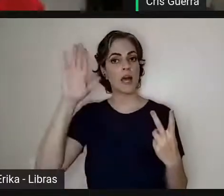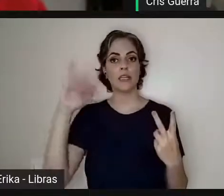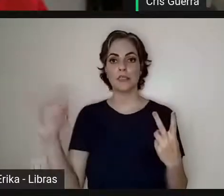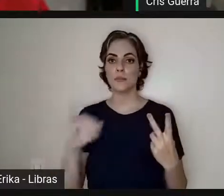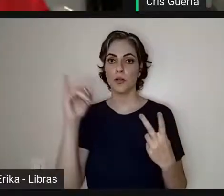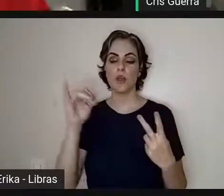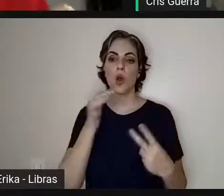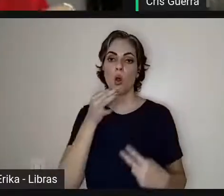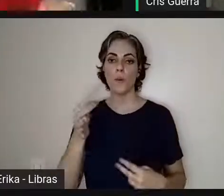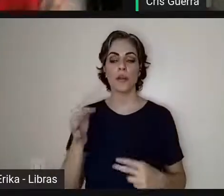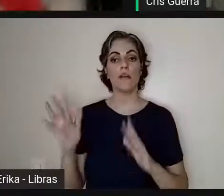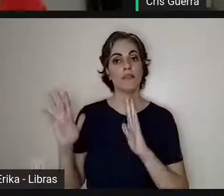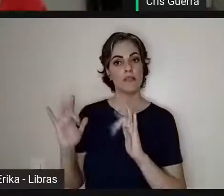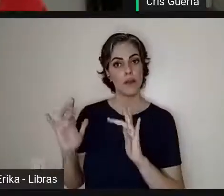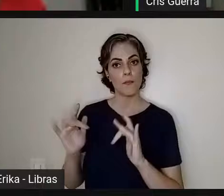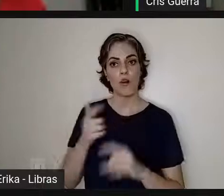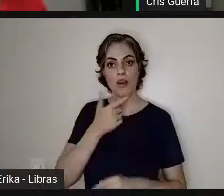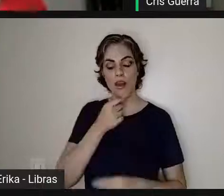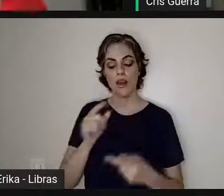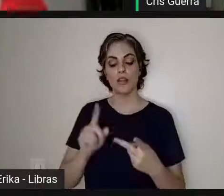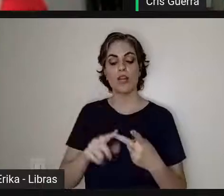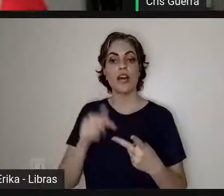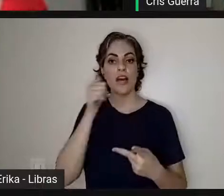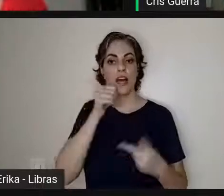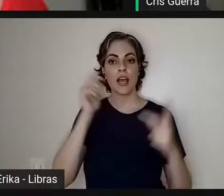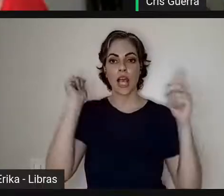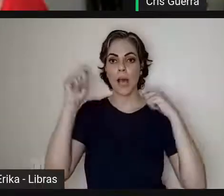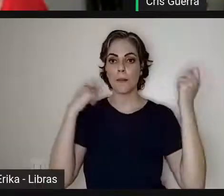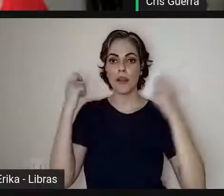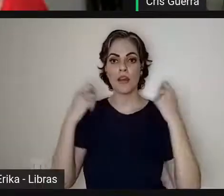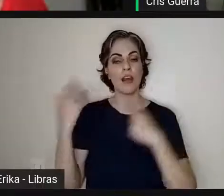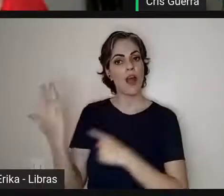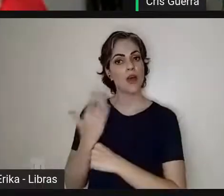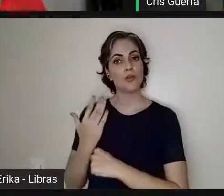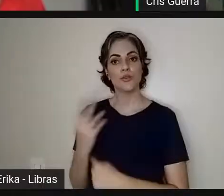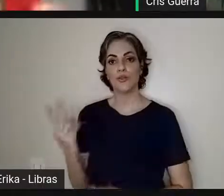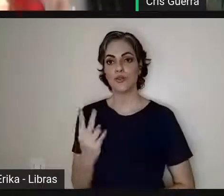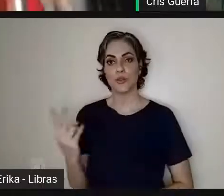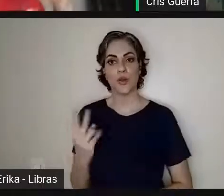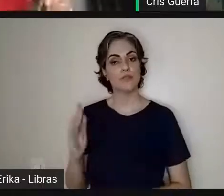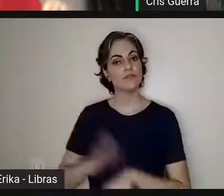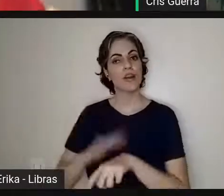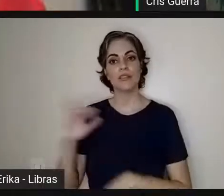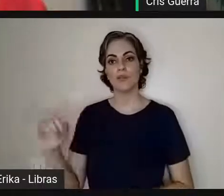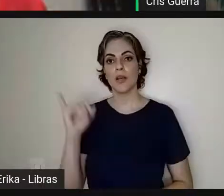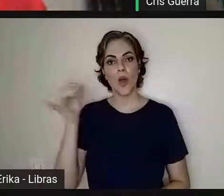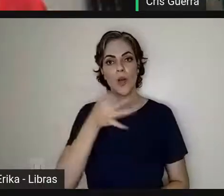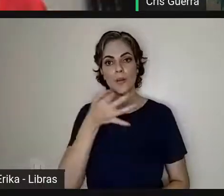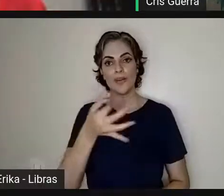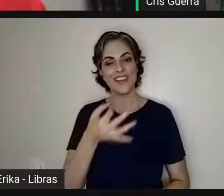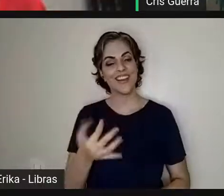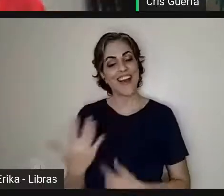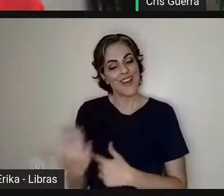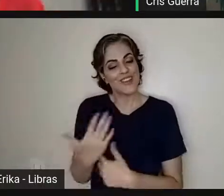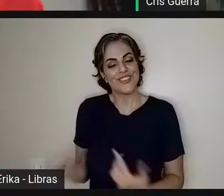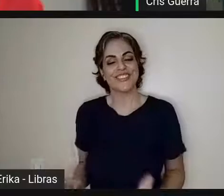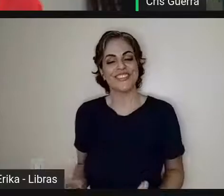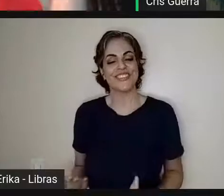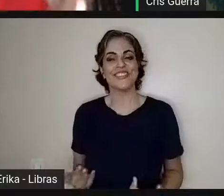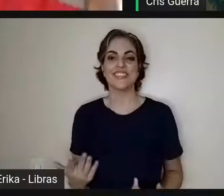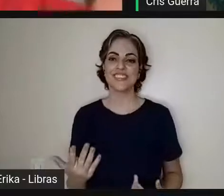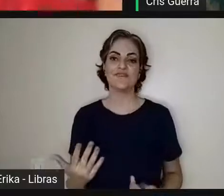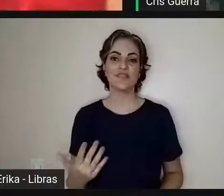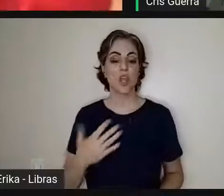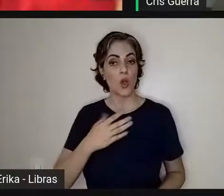me ajudaram a tomar essa decisão. E isso me ajudou. Então, como você falou, né? O cabelo branco é um cabelo curto, eu